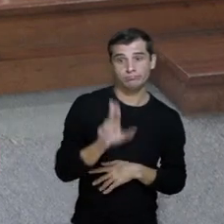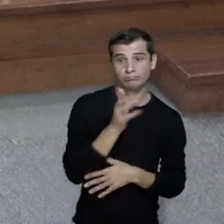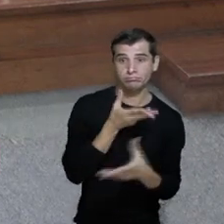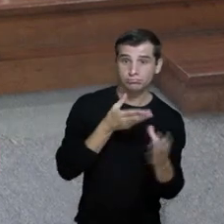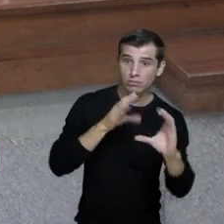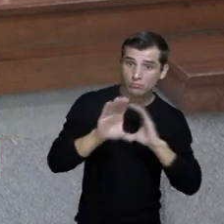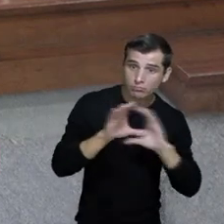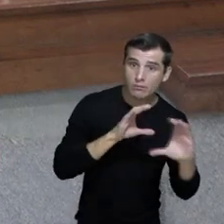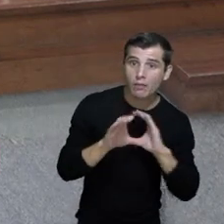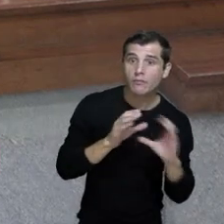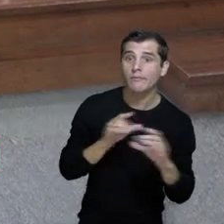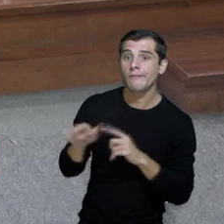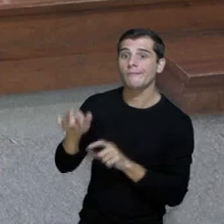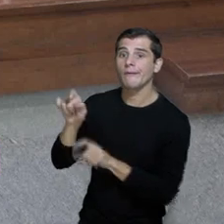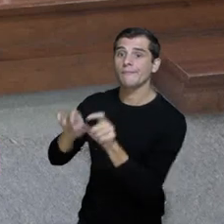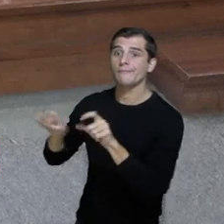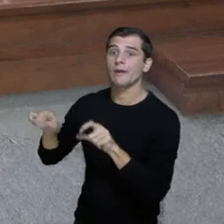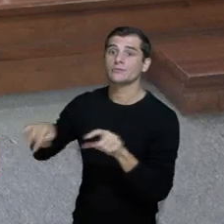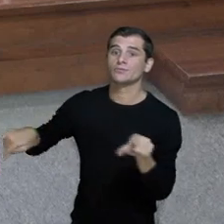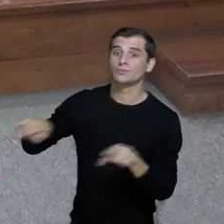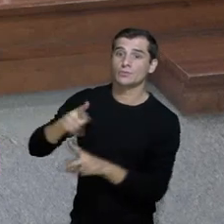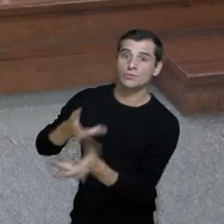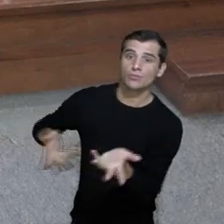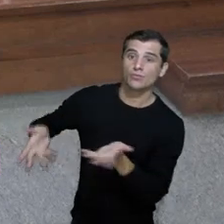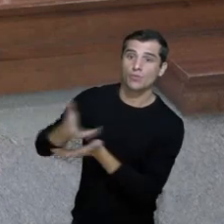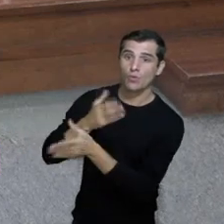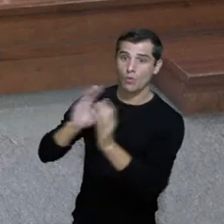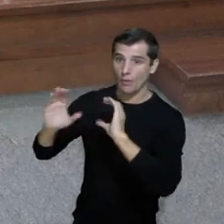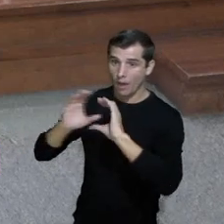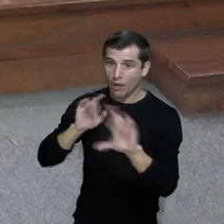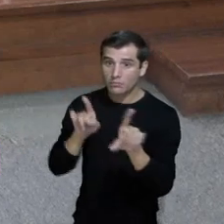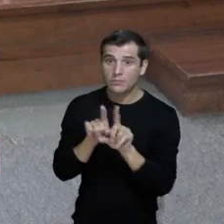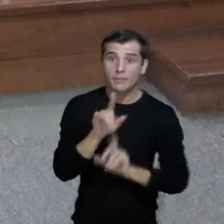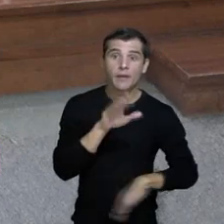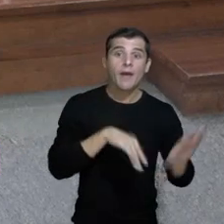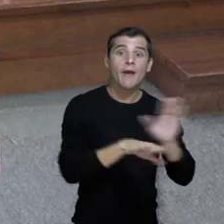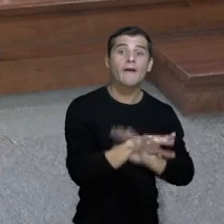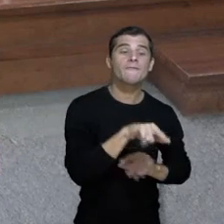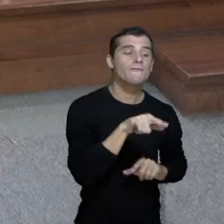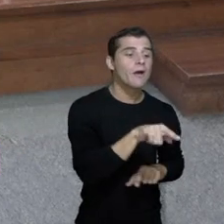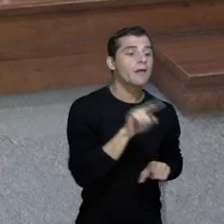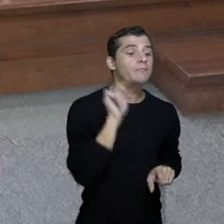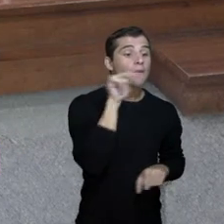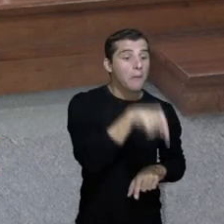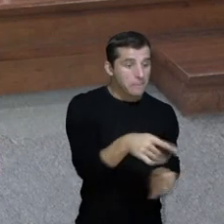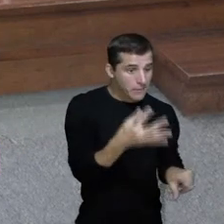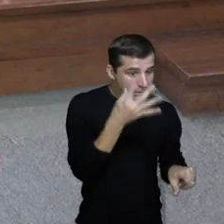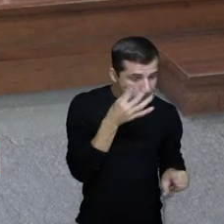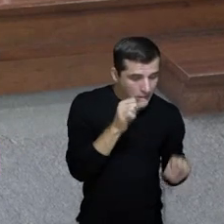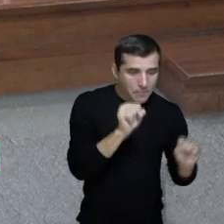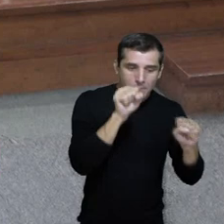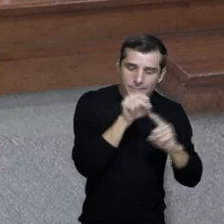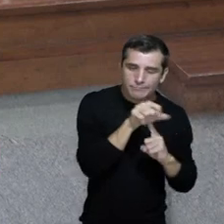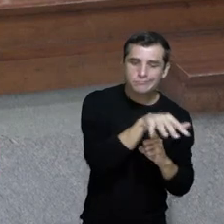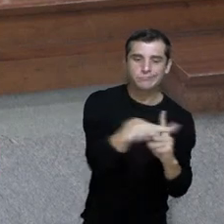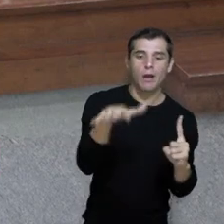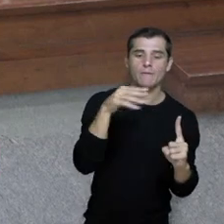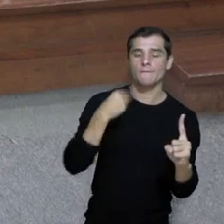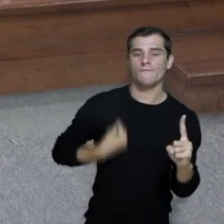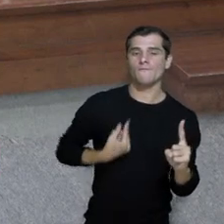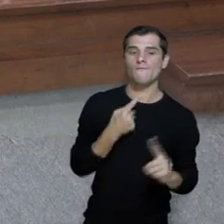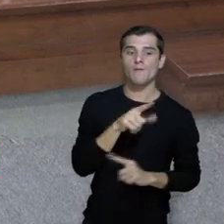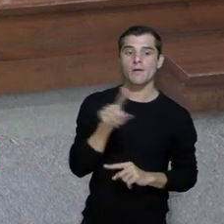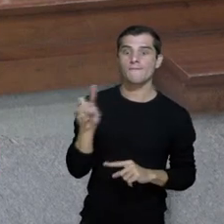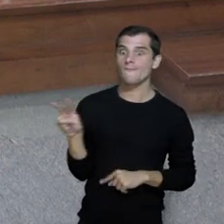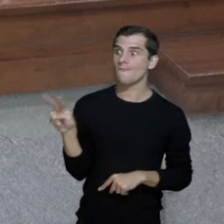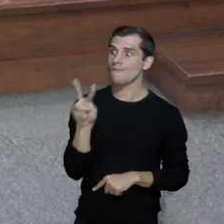com o meu público ou em alguma atividade né presencial o importante é que vocês possam levar aquilo que de valor fez com que vocês